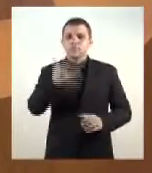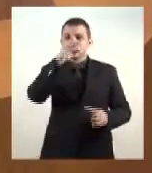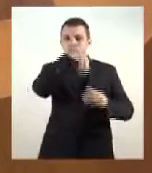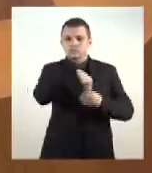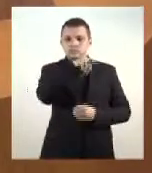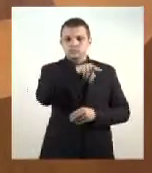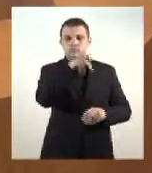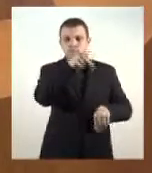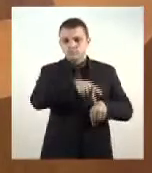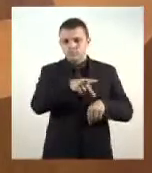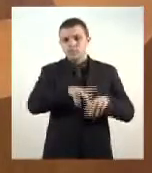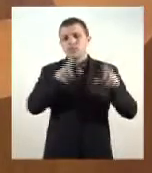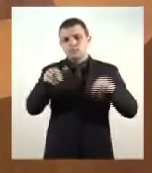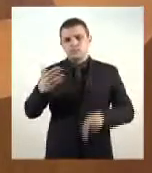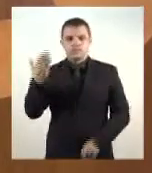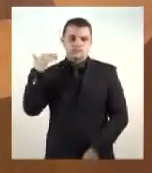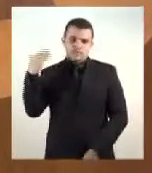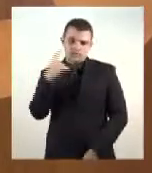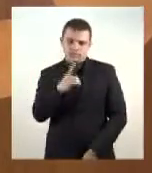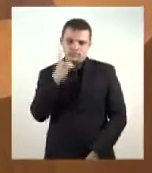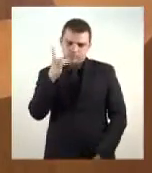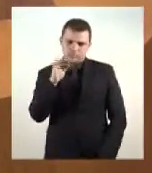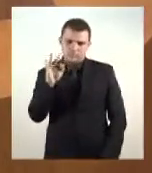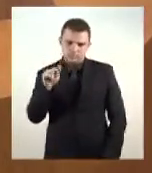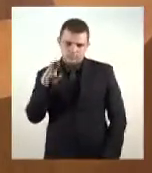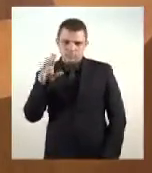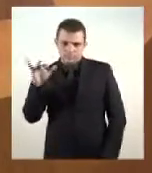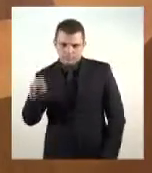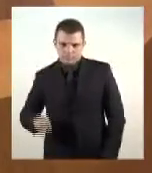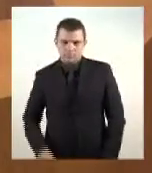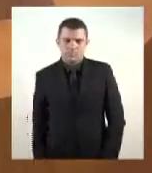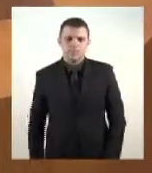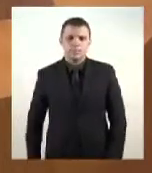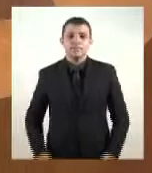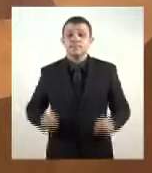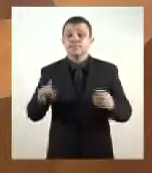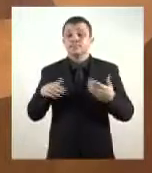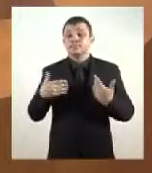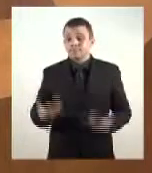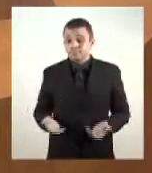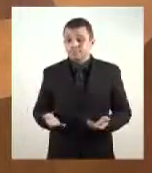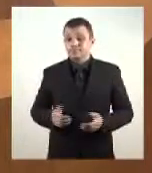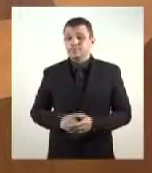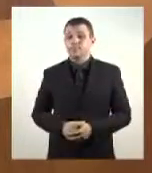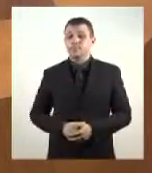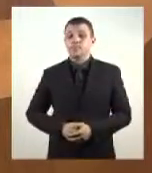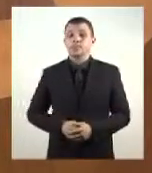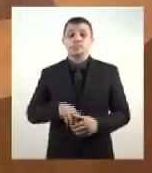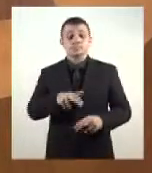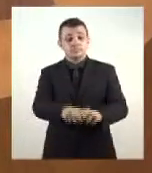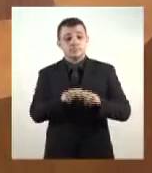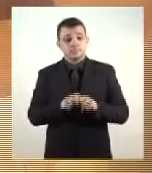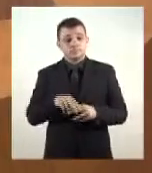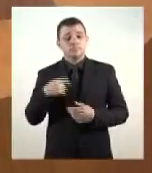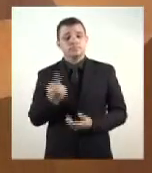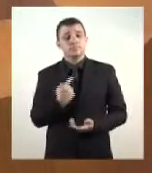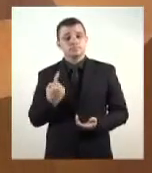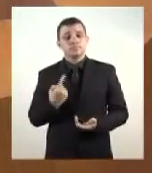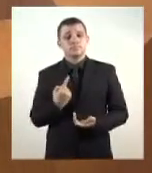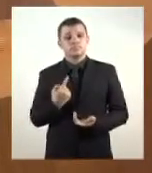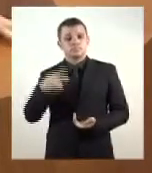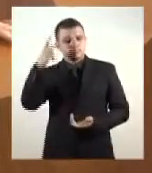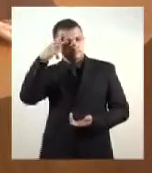passado, deputado Fábio Macedo. E, portanto, repassando a essa